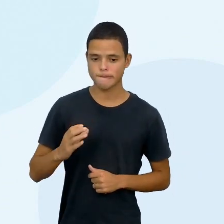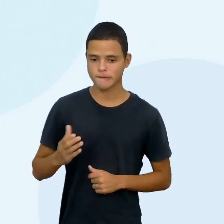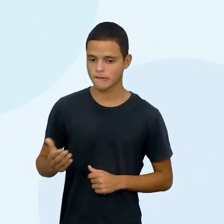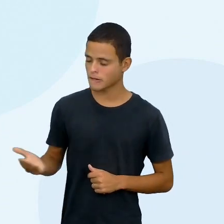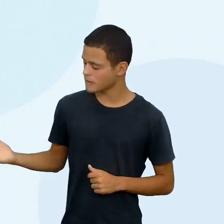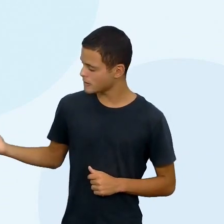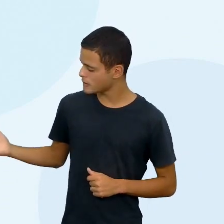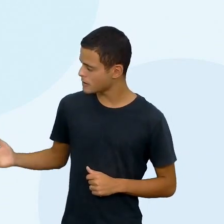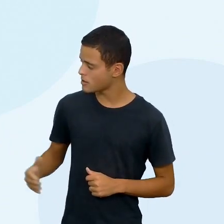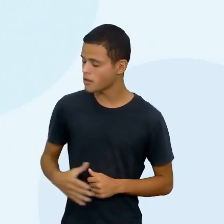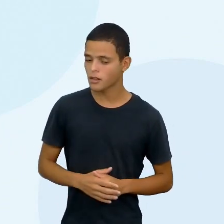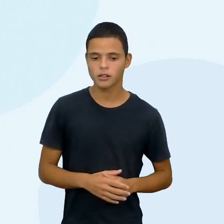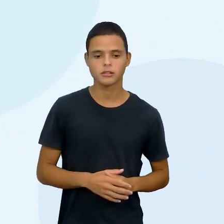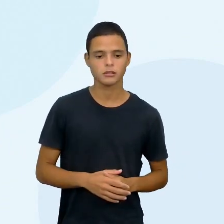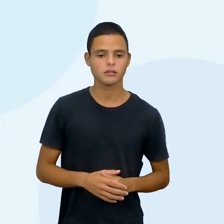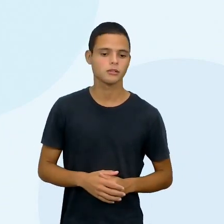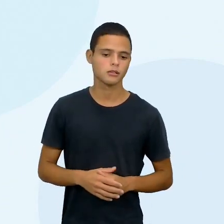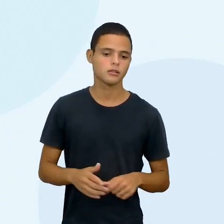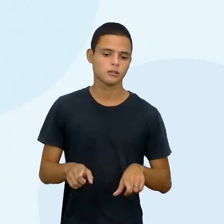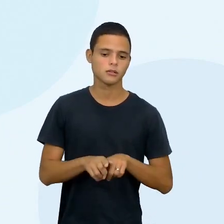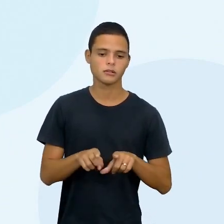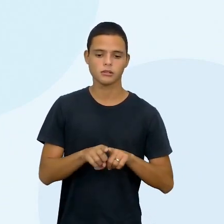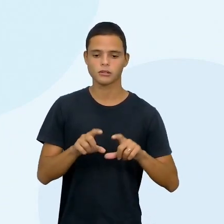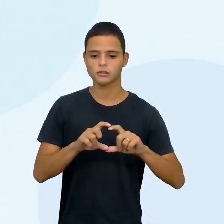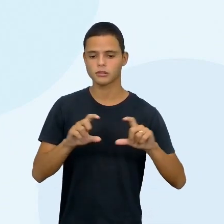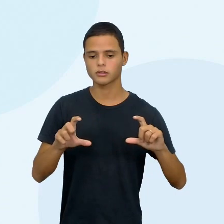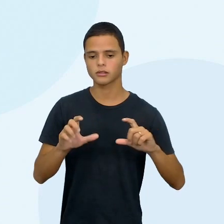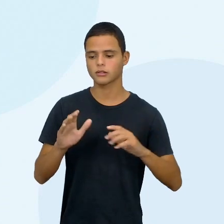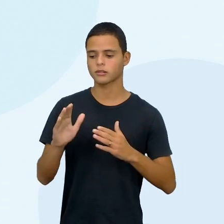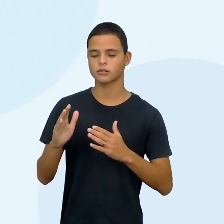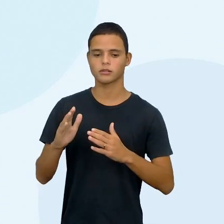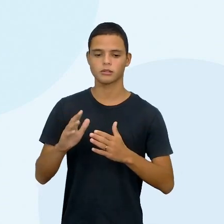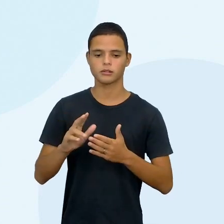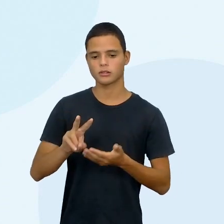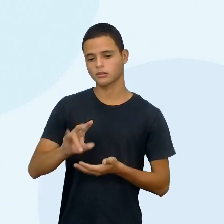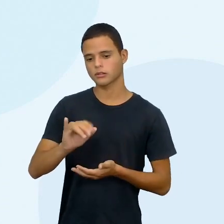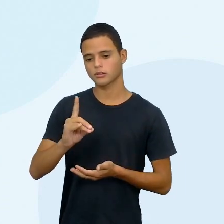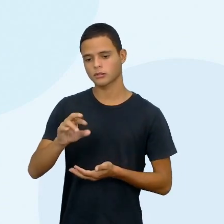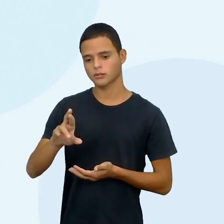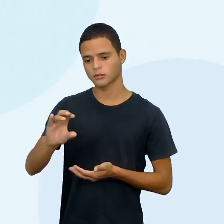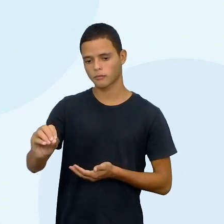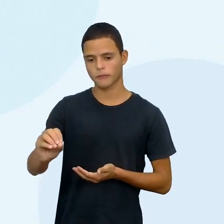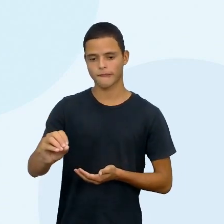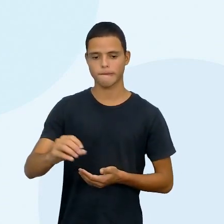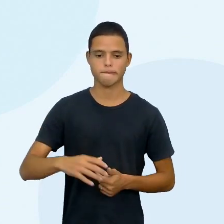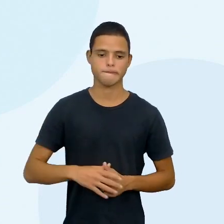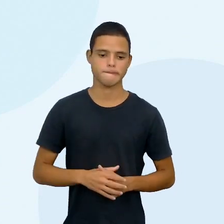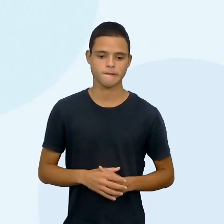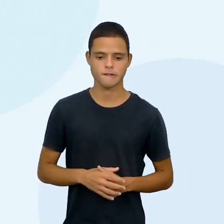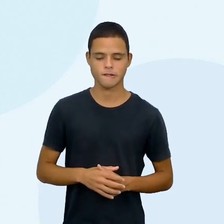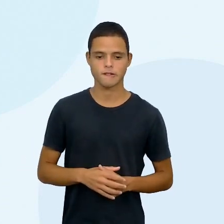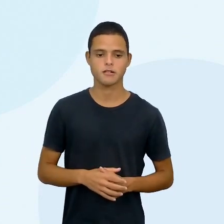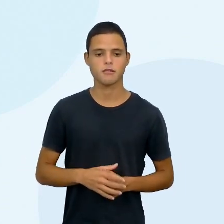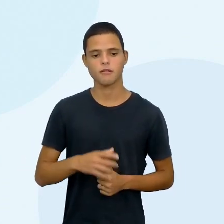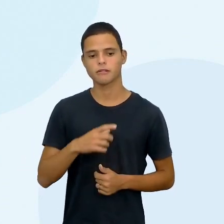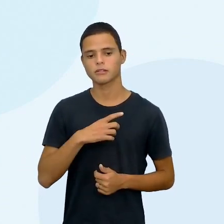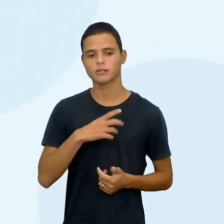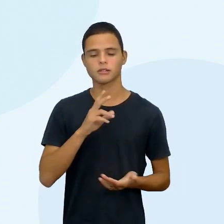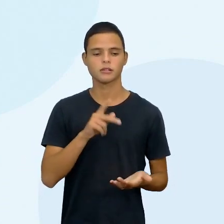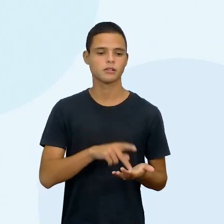nanotubos de carbono, e vamos falar um pouquinho do vergalhão de fibra, né? O vergalhão de fibra, na